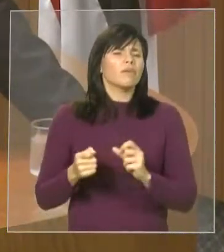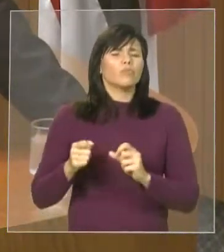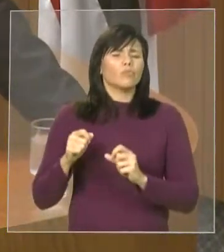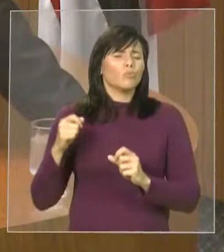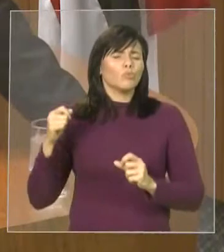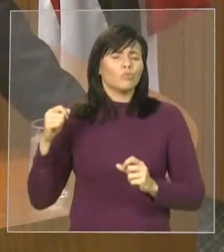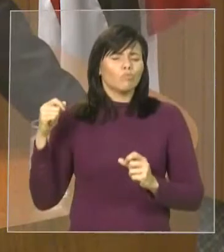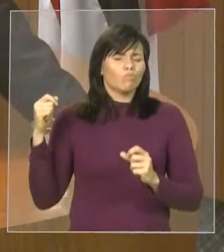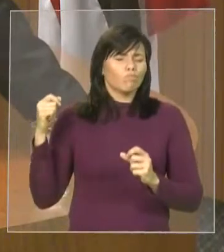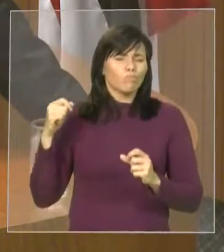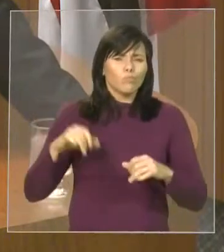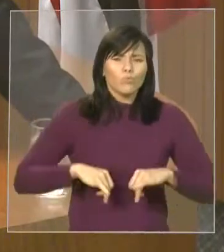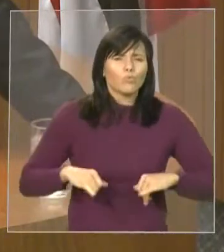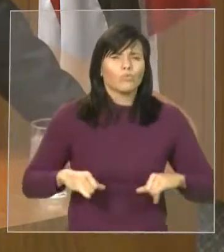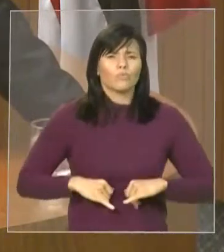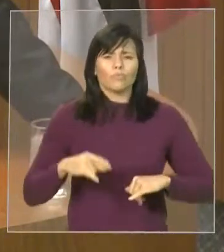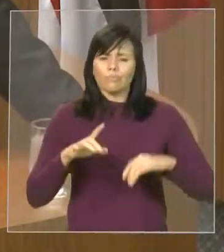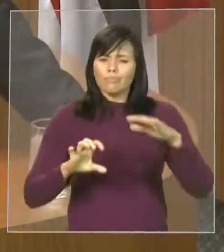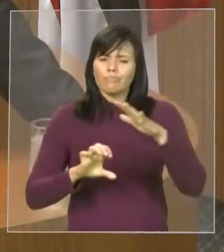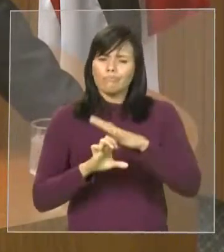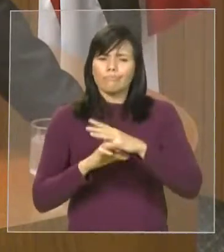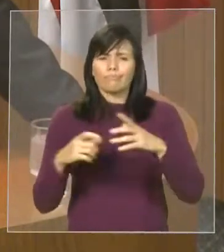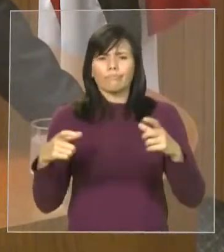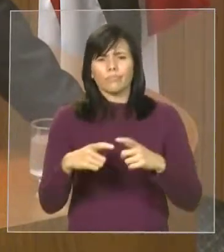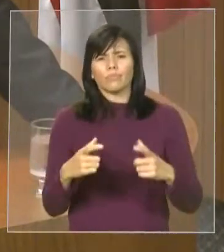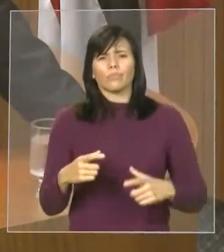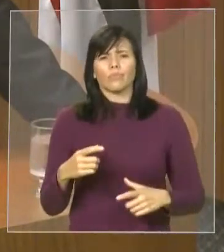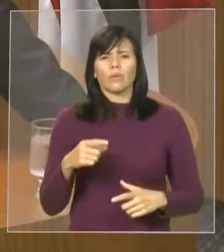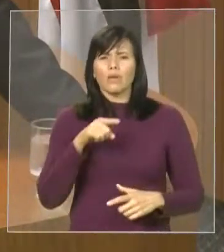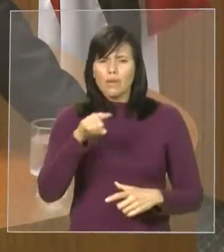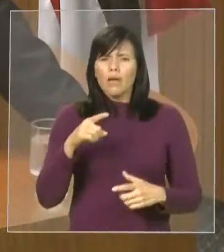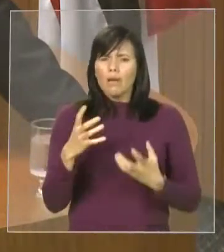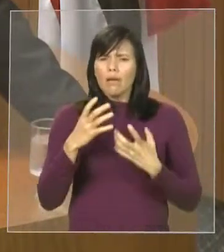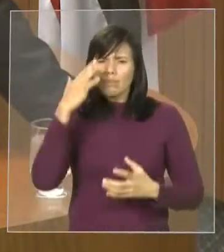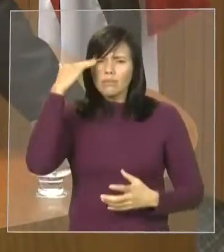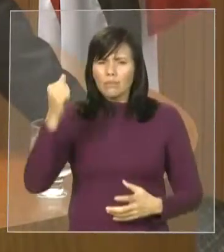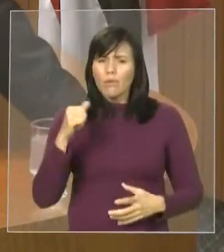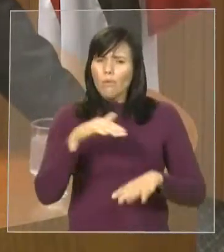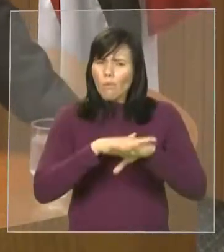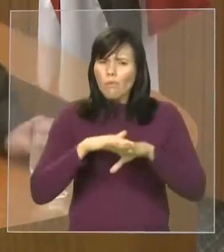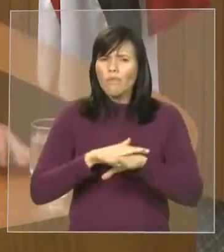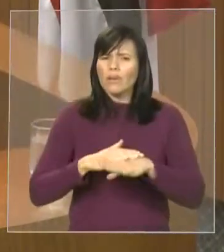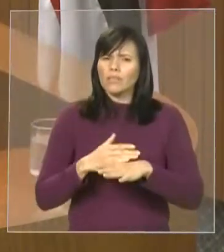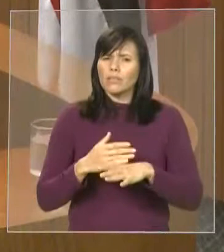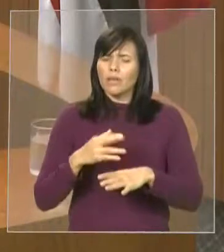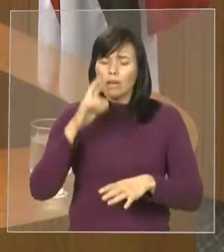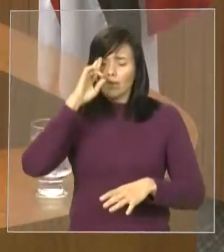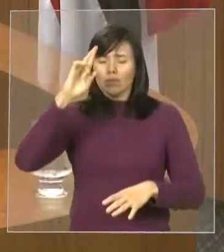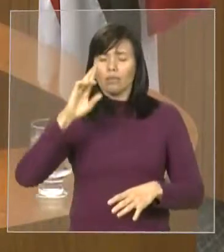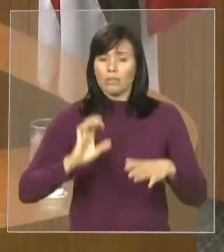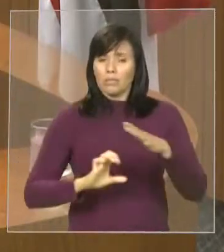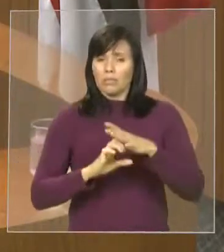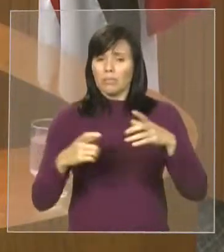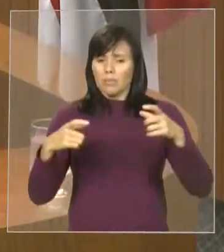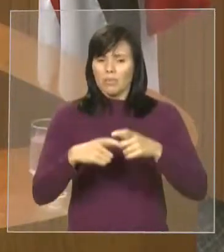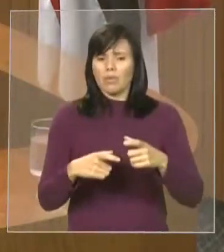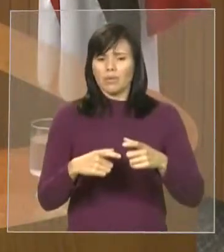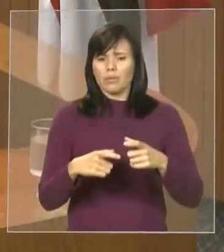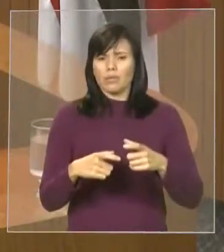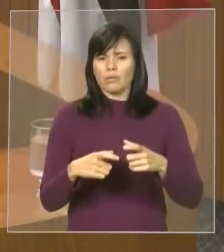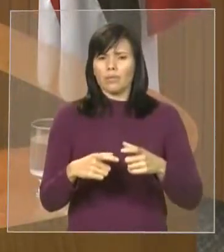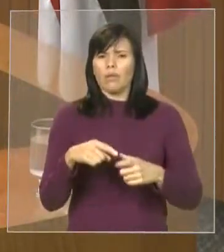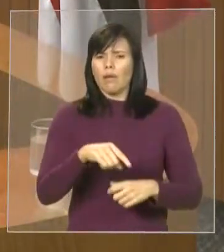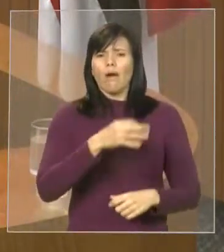e perguntem a eles qual a opinião em o Estado contratar 100 milhões de reais